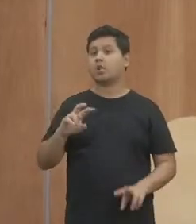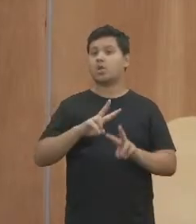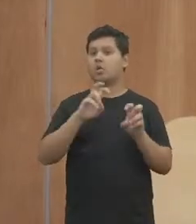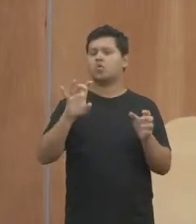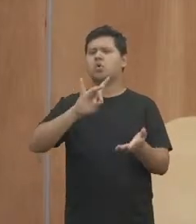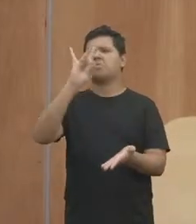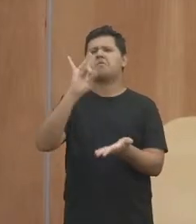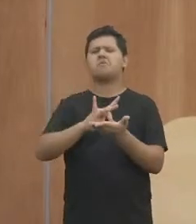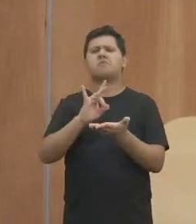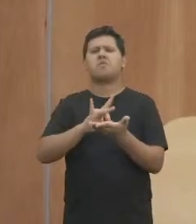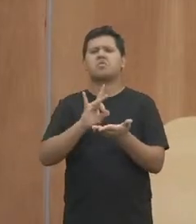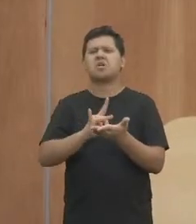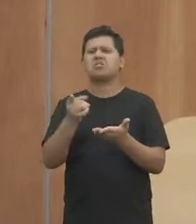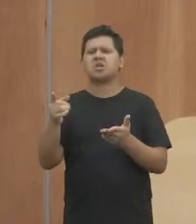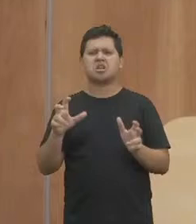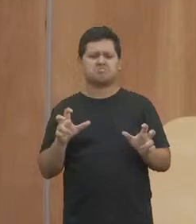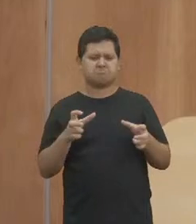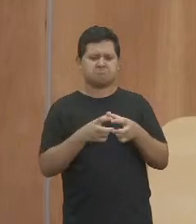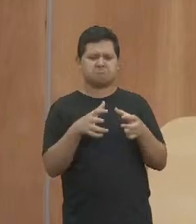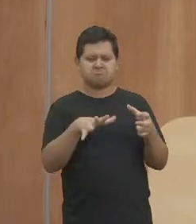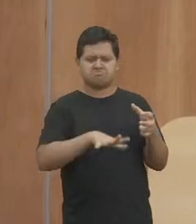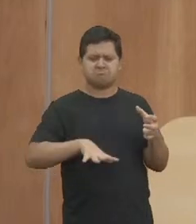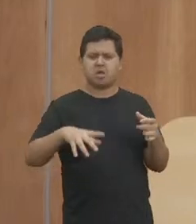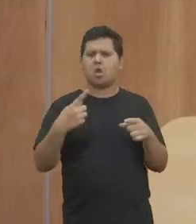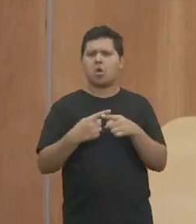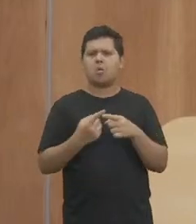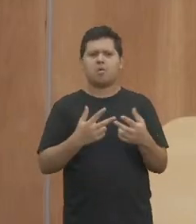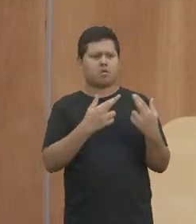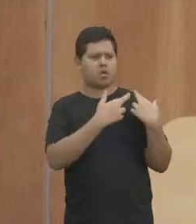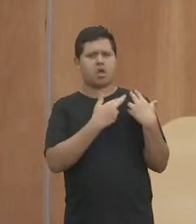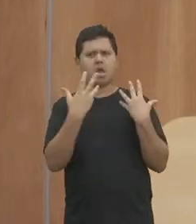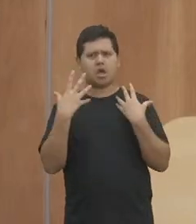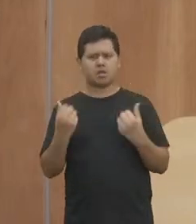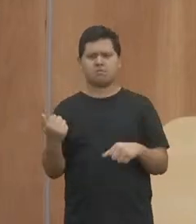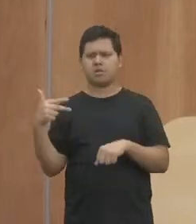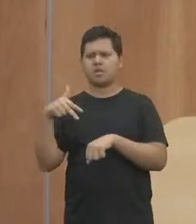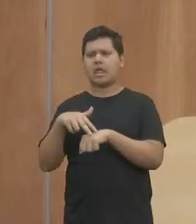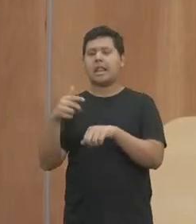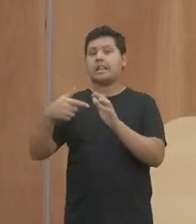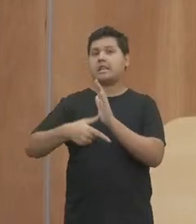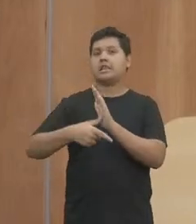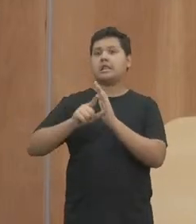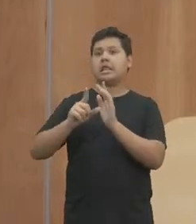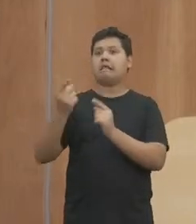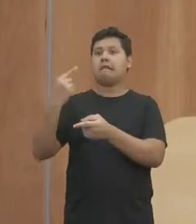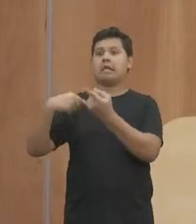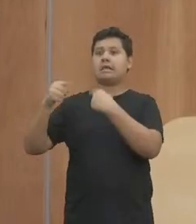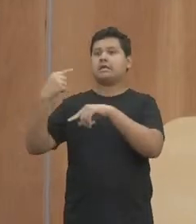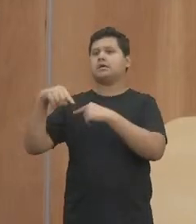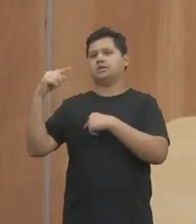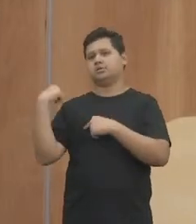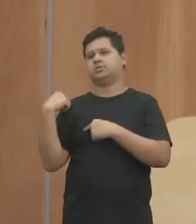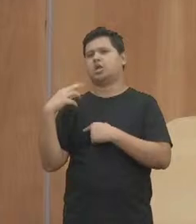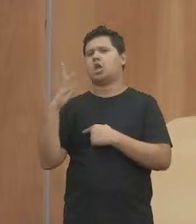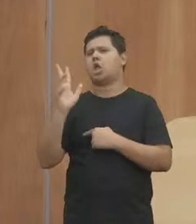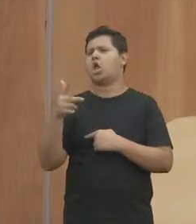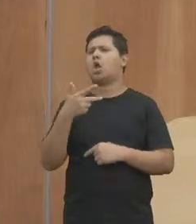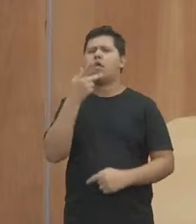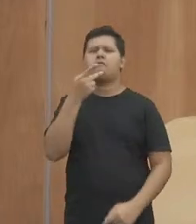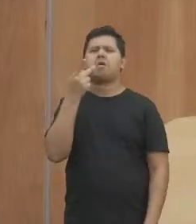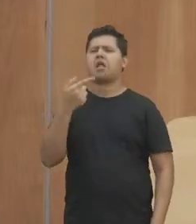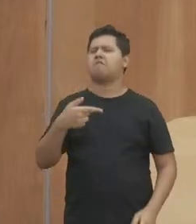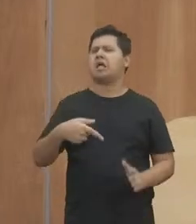eficiência dessa casa, porque esse é um compromisso que a gente assumiu antes de ser eleito. Eu já falava muito antes de estar